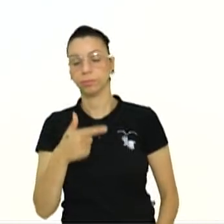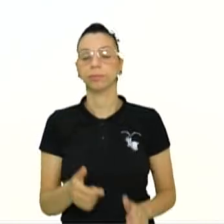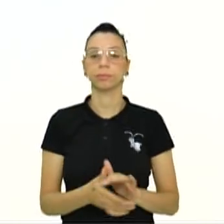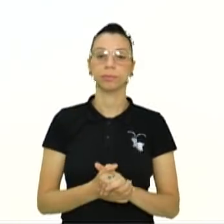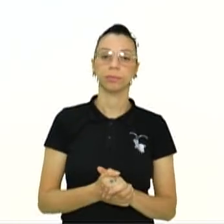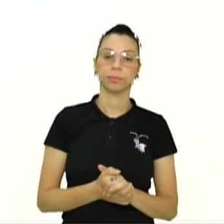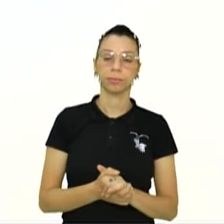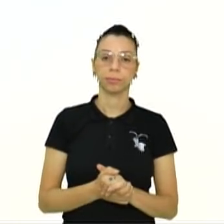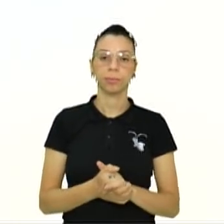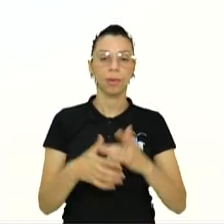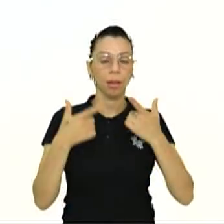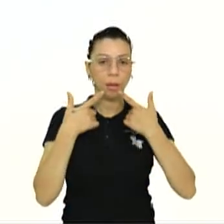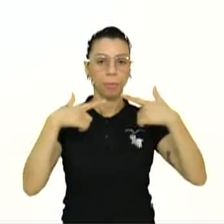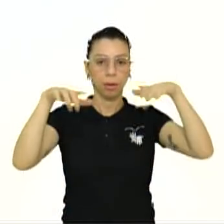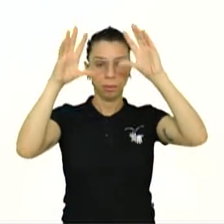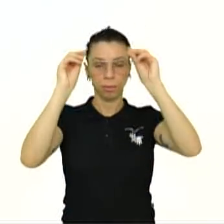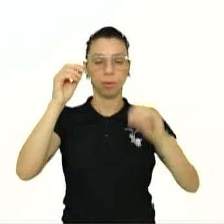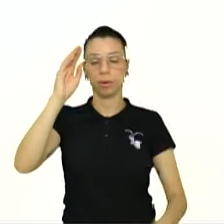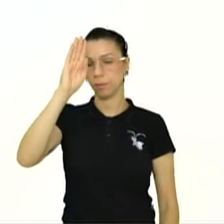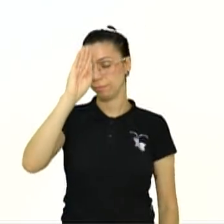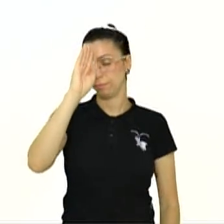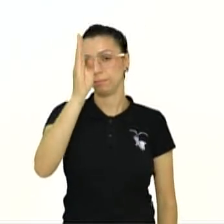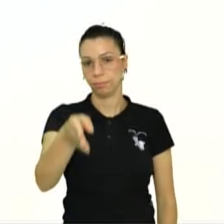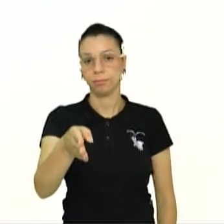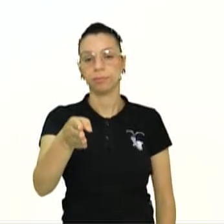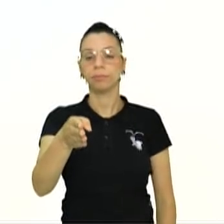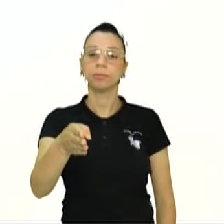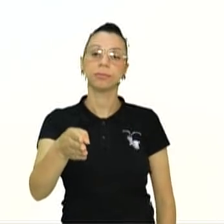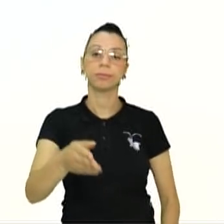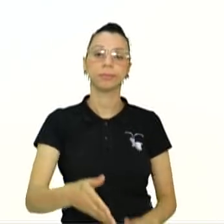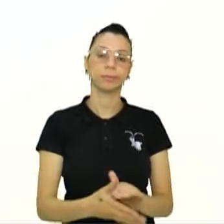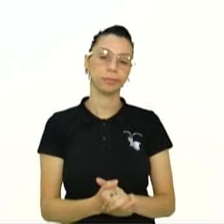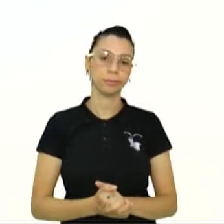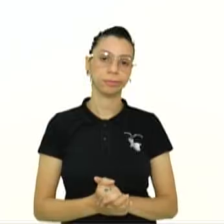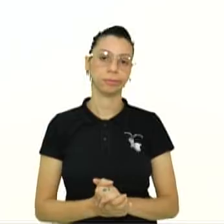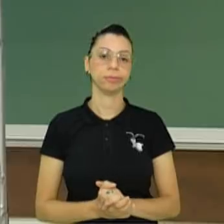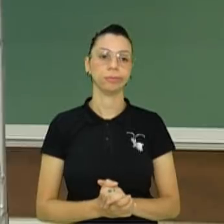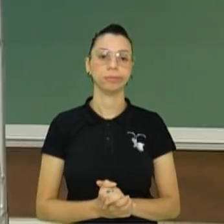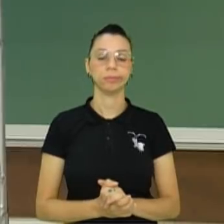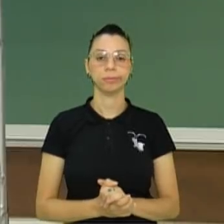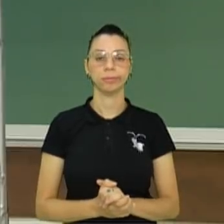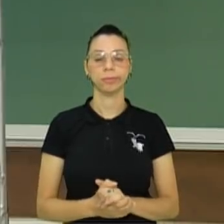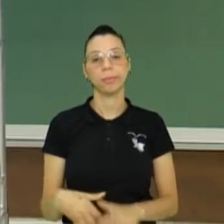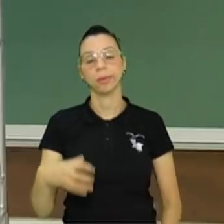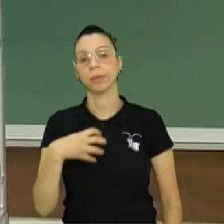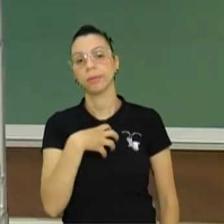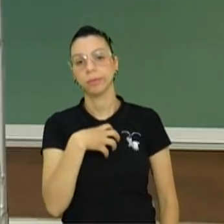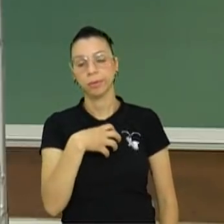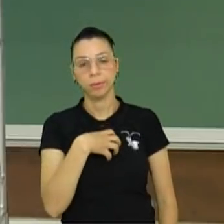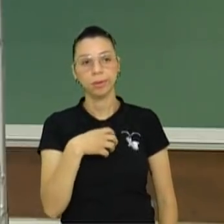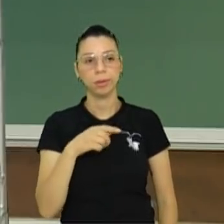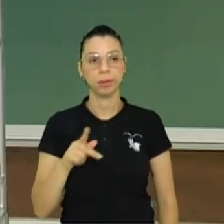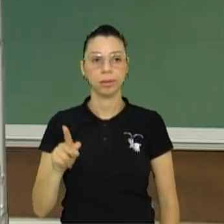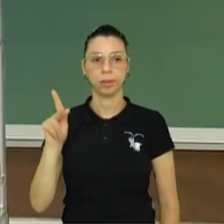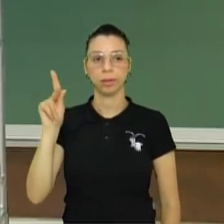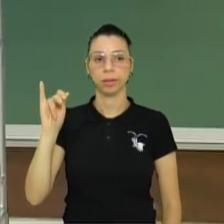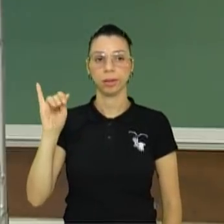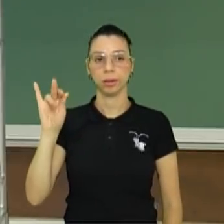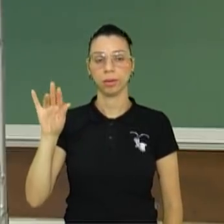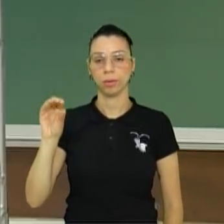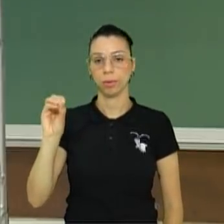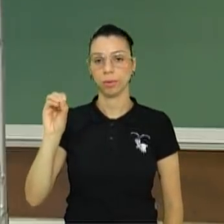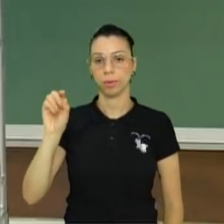uma linguagem mais direta a ser atingida, né? O estilo Kyogen.